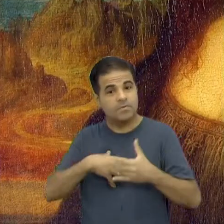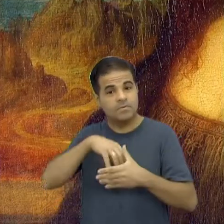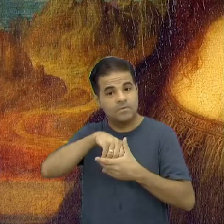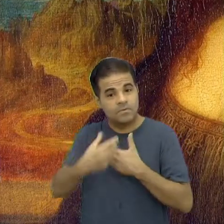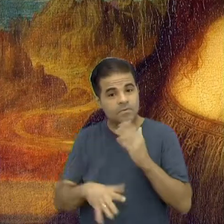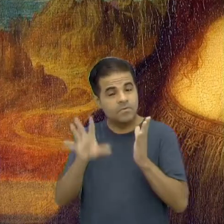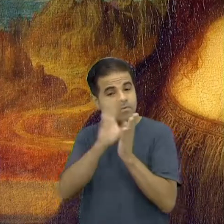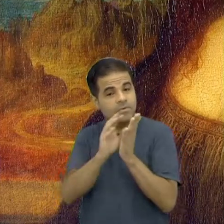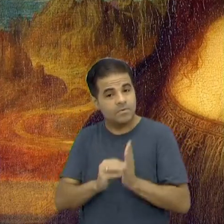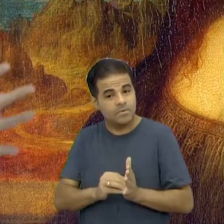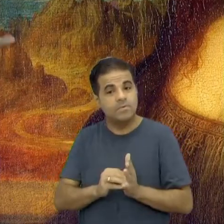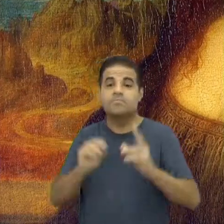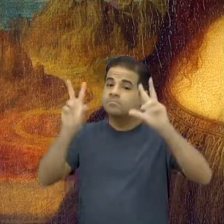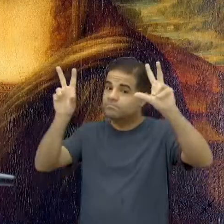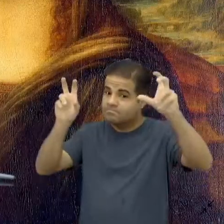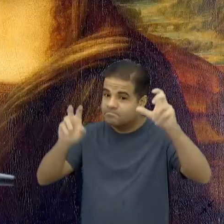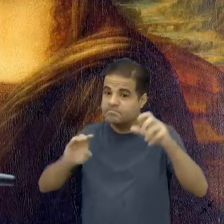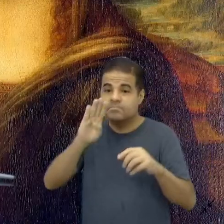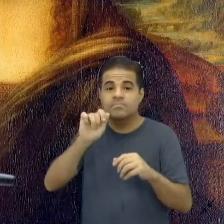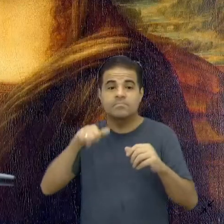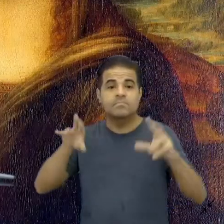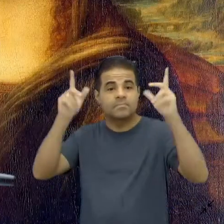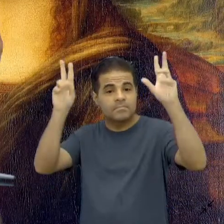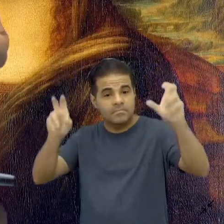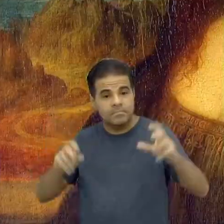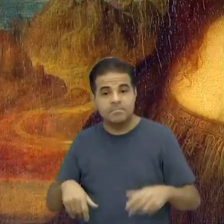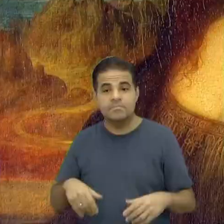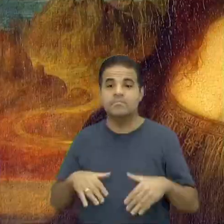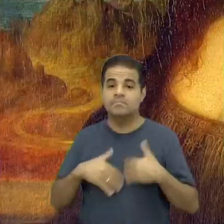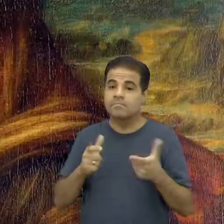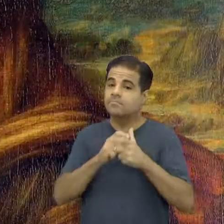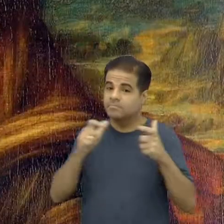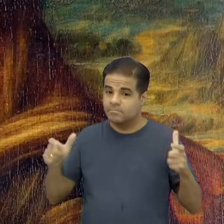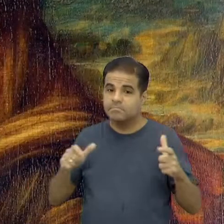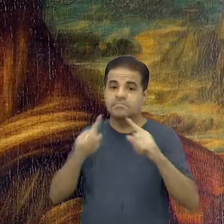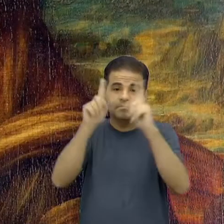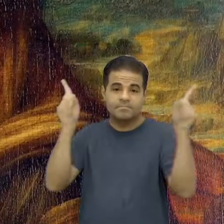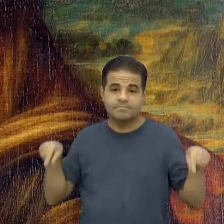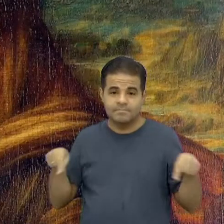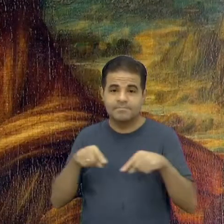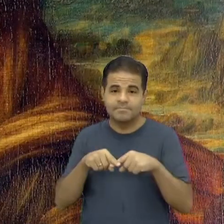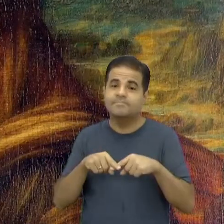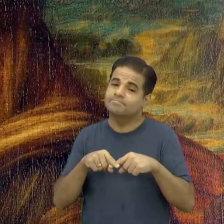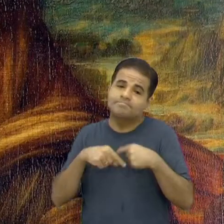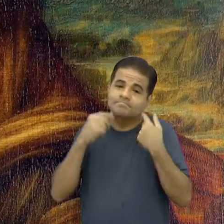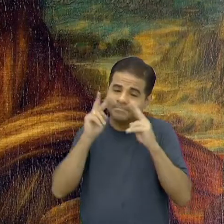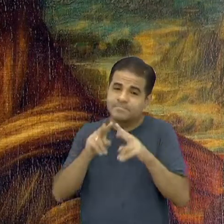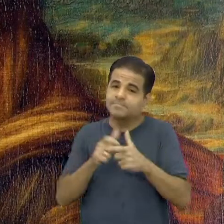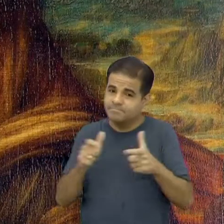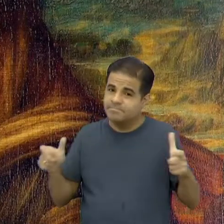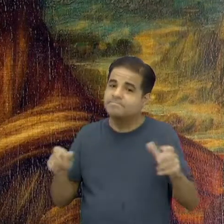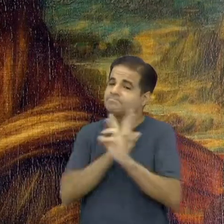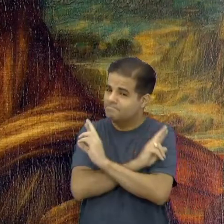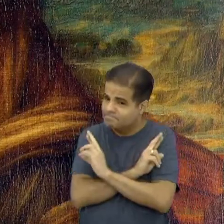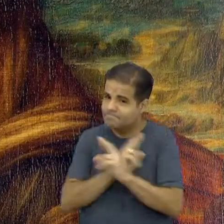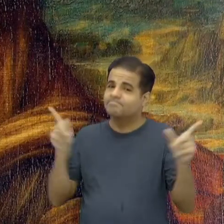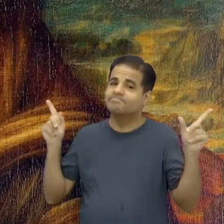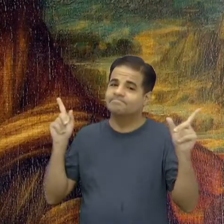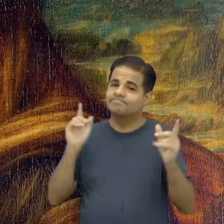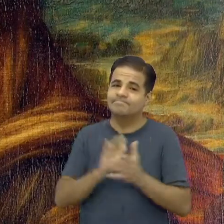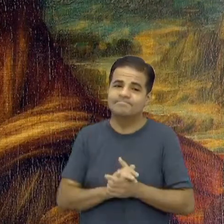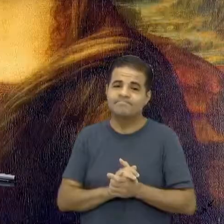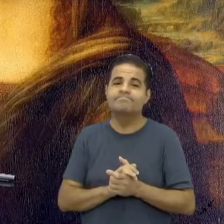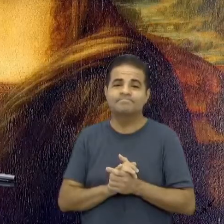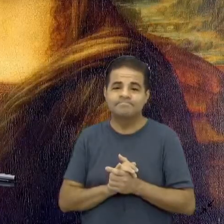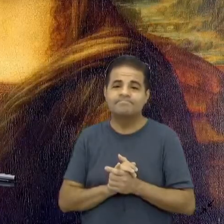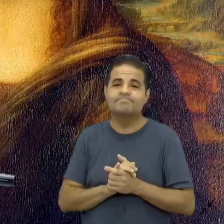né? Com a questão do banner ali com o formato de uma criança. Mas geralmente é quadrado mesmo, retangular. Mas esse foi muito diferente. São